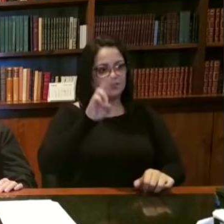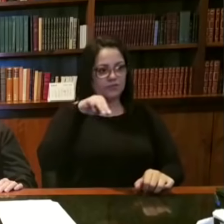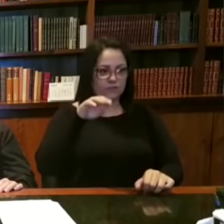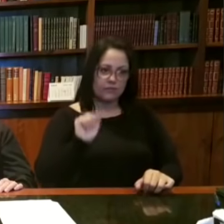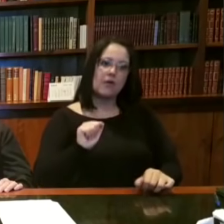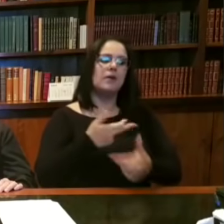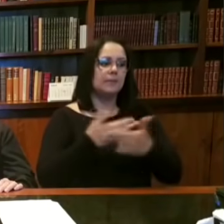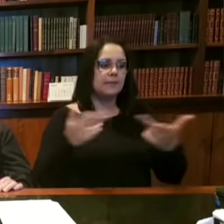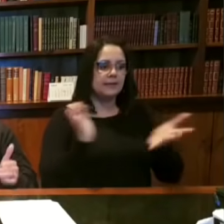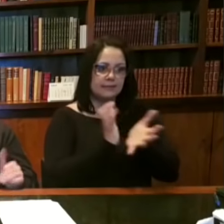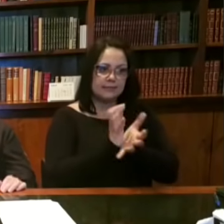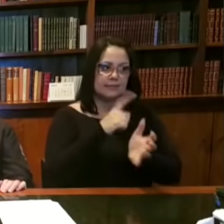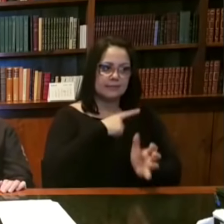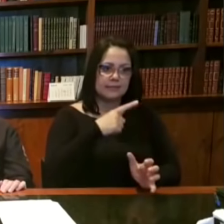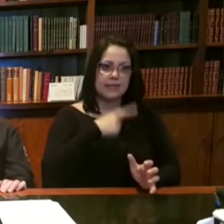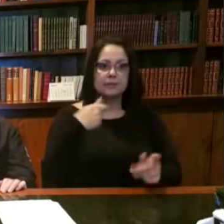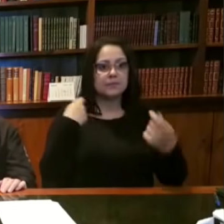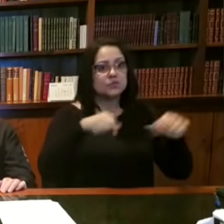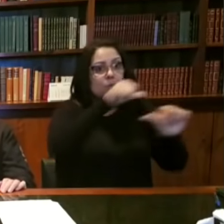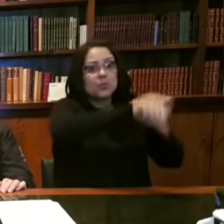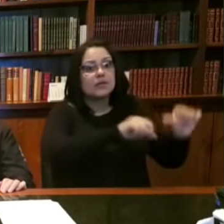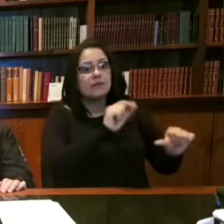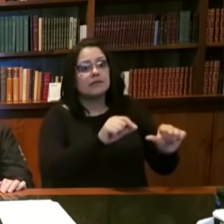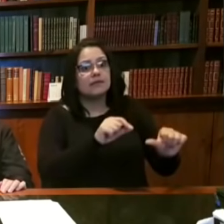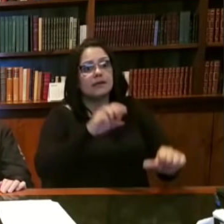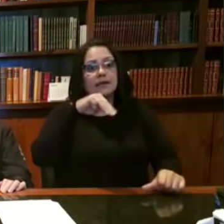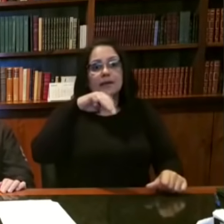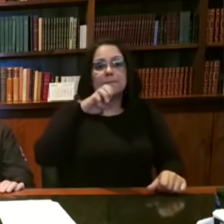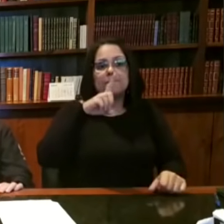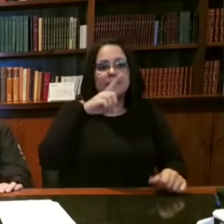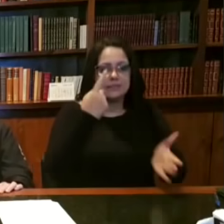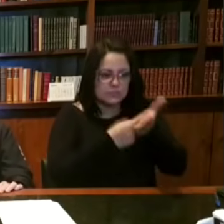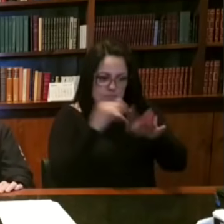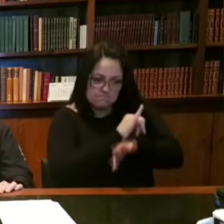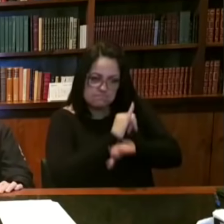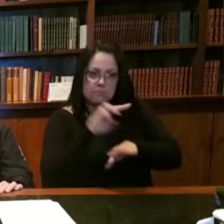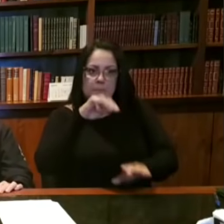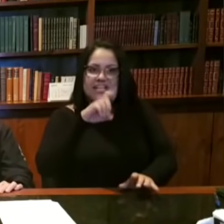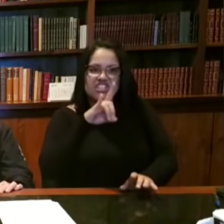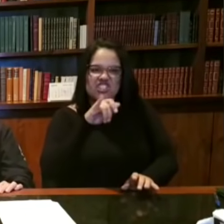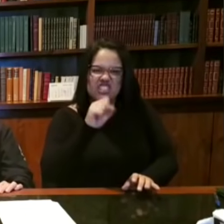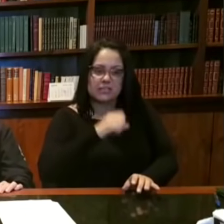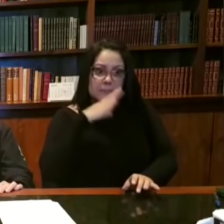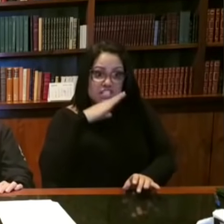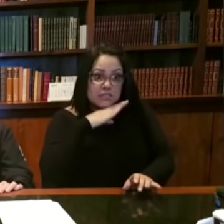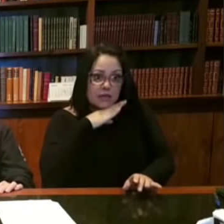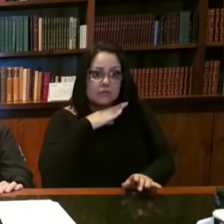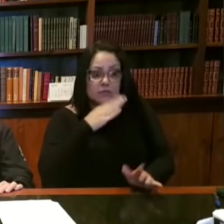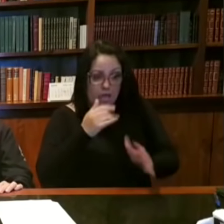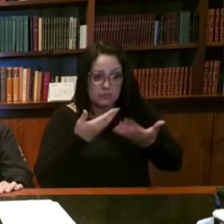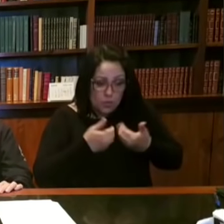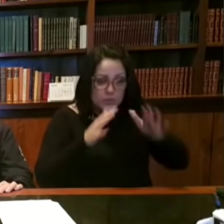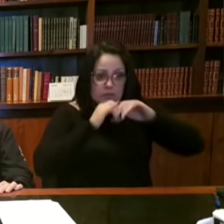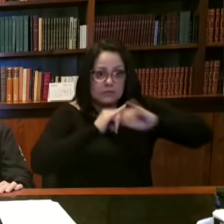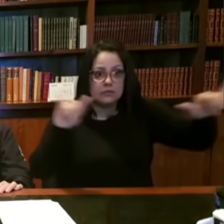reformas estruturantes, nós tivemos que desviar para as medidas emergenciais. Agora, estamos acabando de anunciar as medidas emergenciais. O presidente